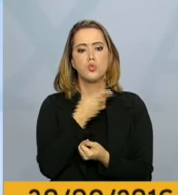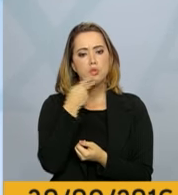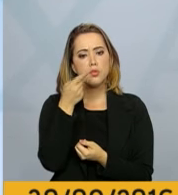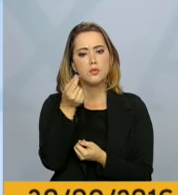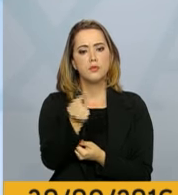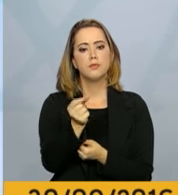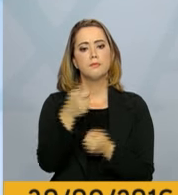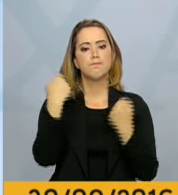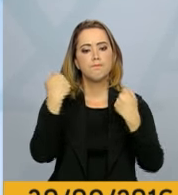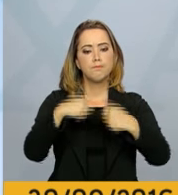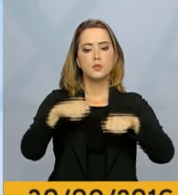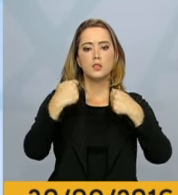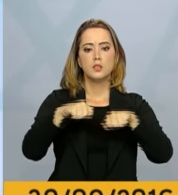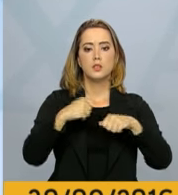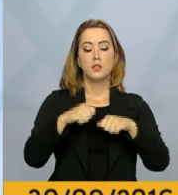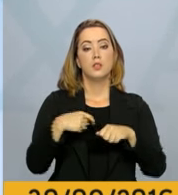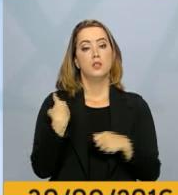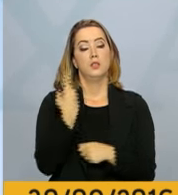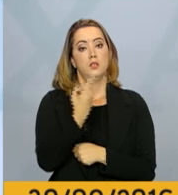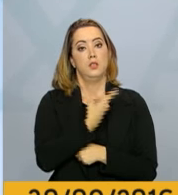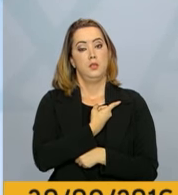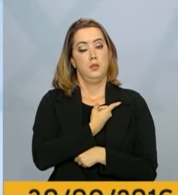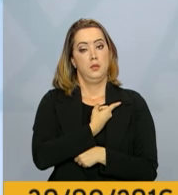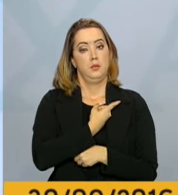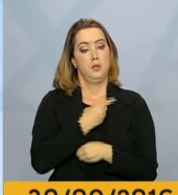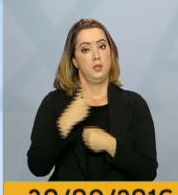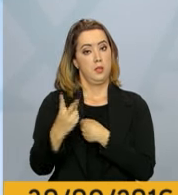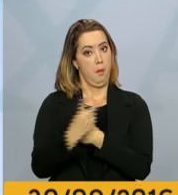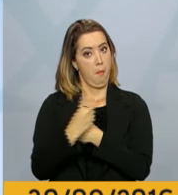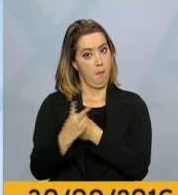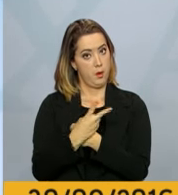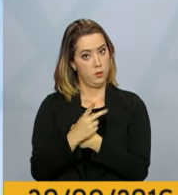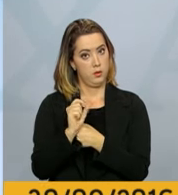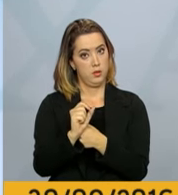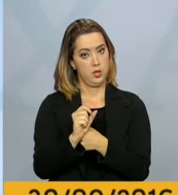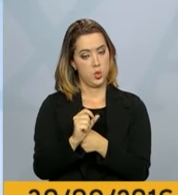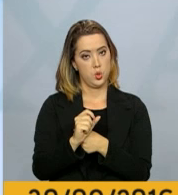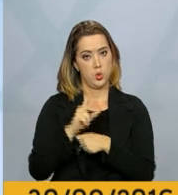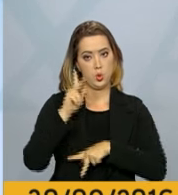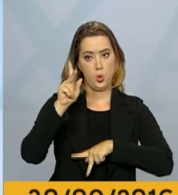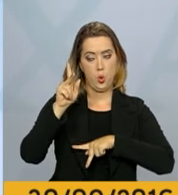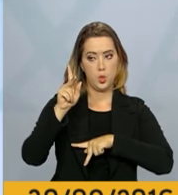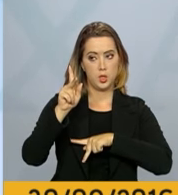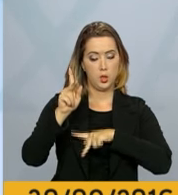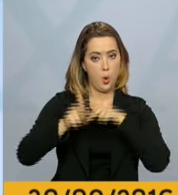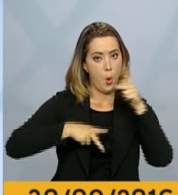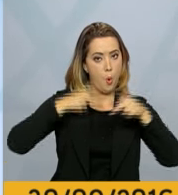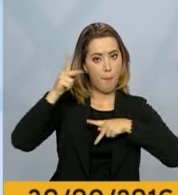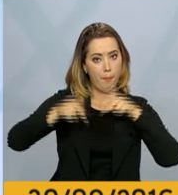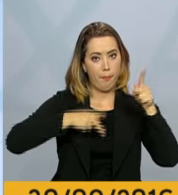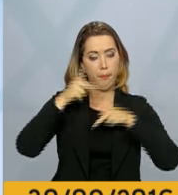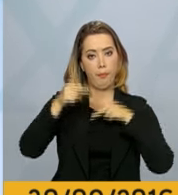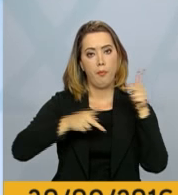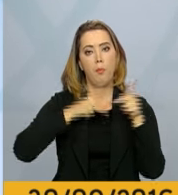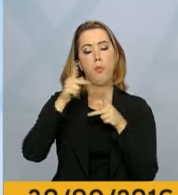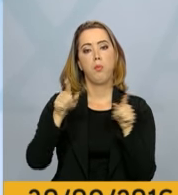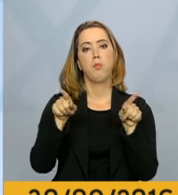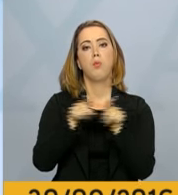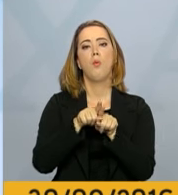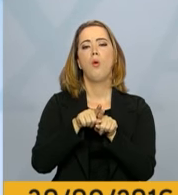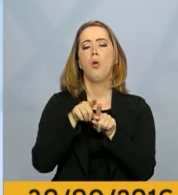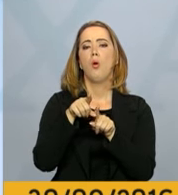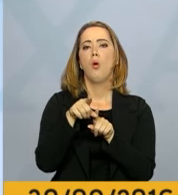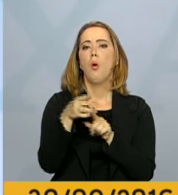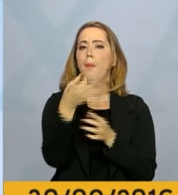de nos imunizarmos contra o populismo fiscal. E é precisamente disso, meus senhores e minhas